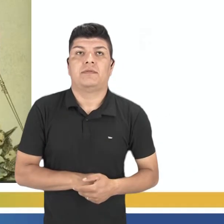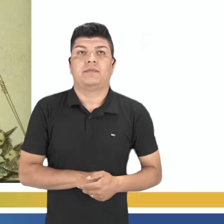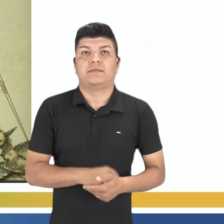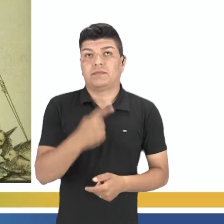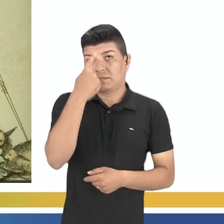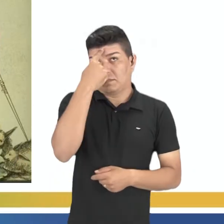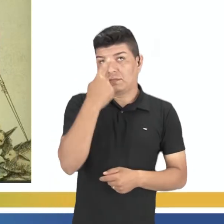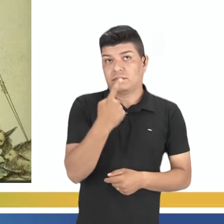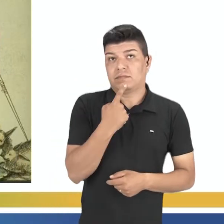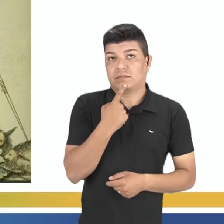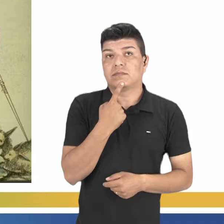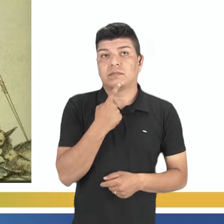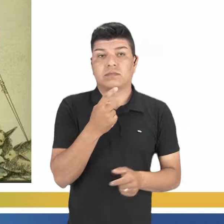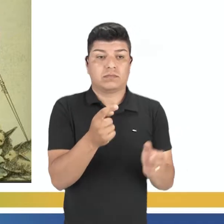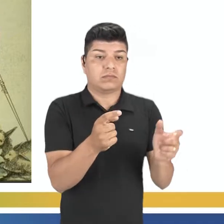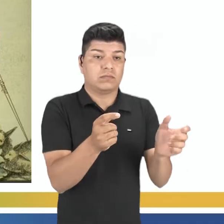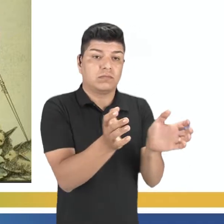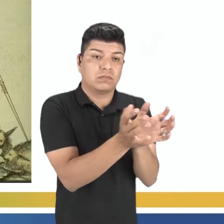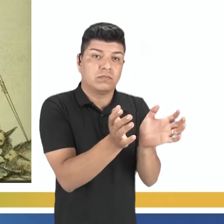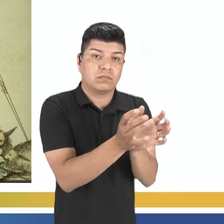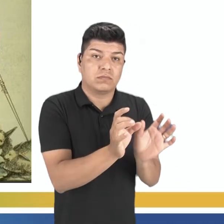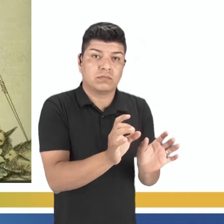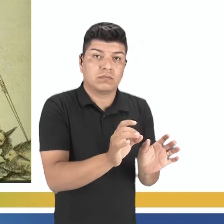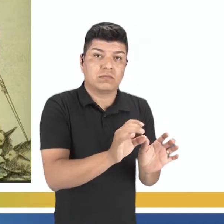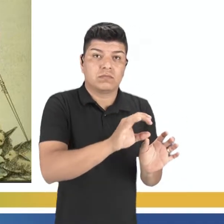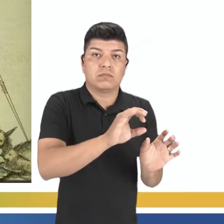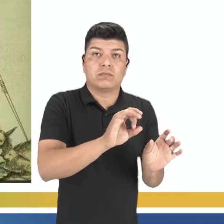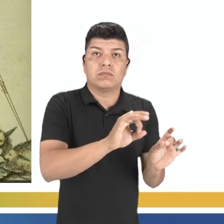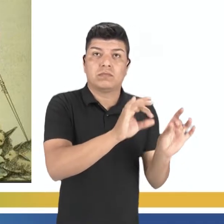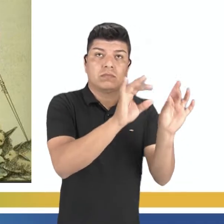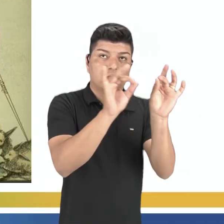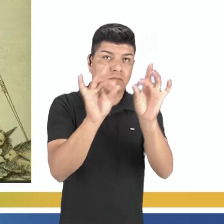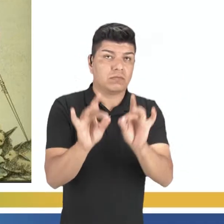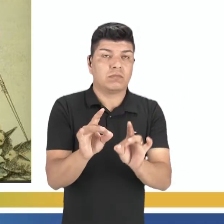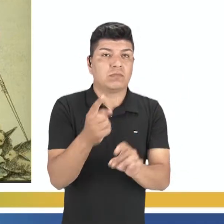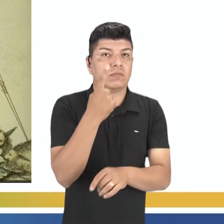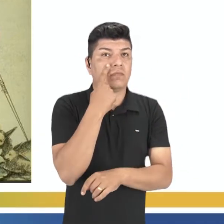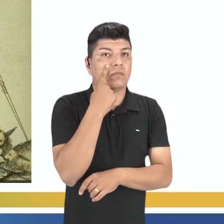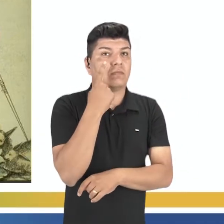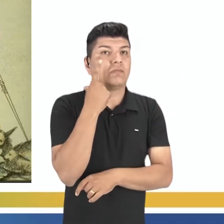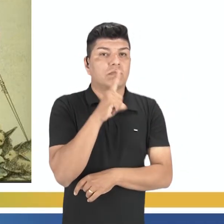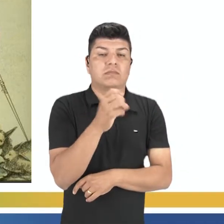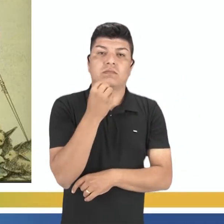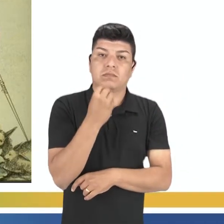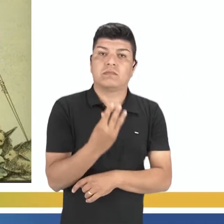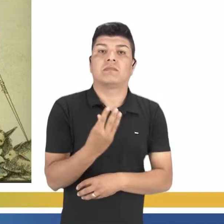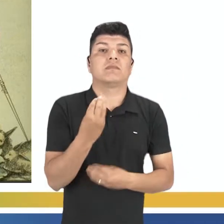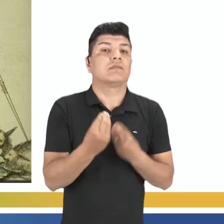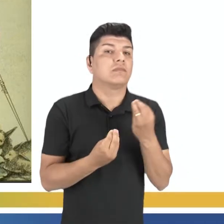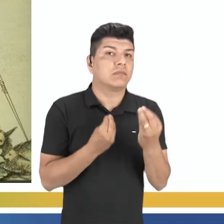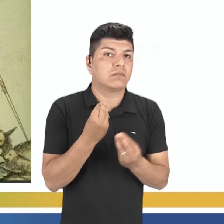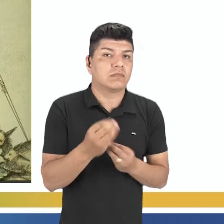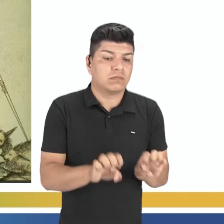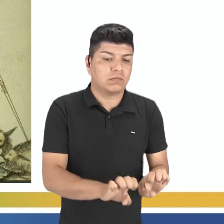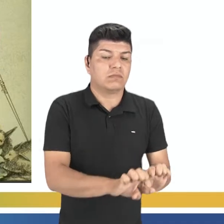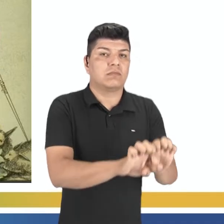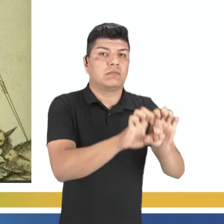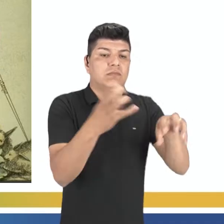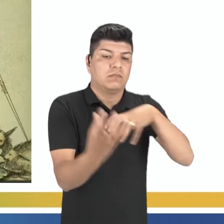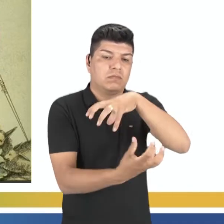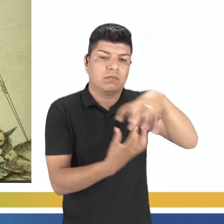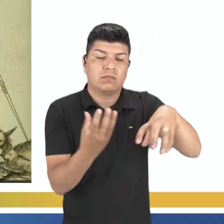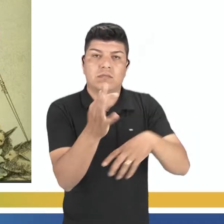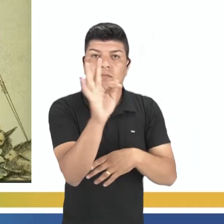nessa imagem, pessoal, dos grupos privilegiados, você já consegue observar muito bem como é que estava a estrutura da